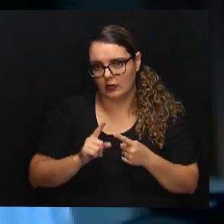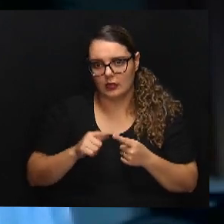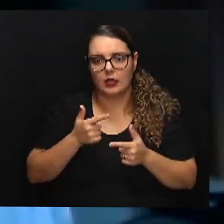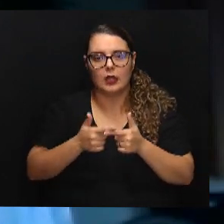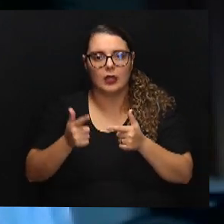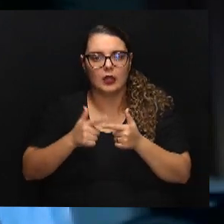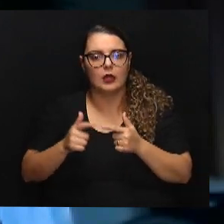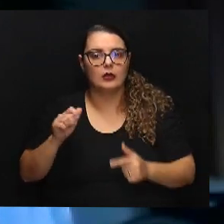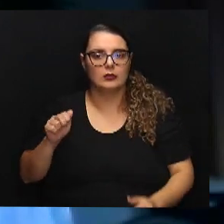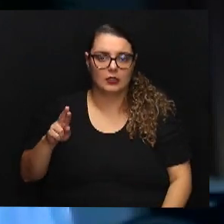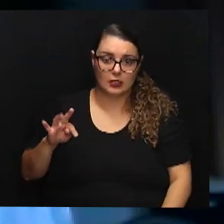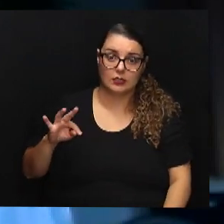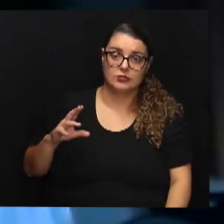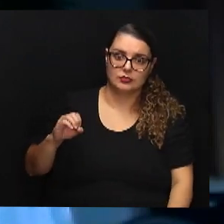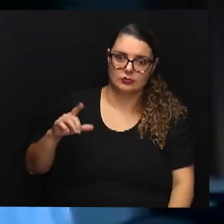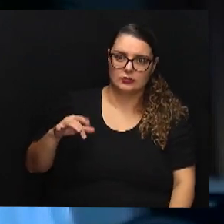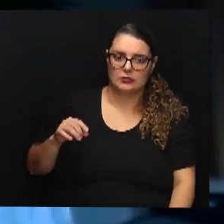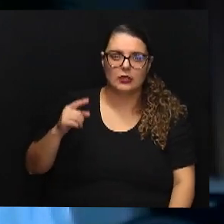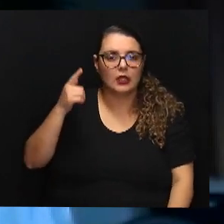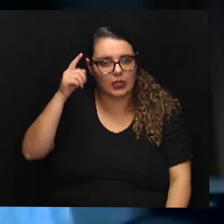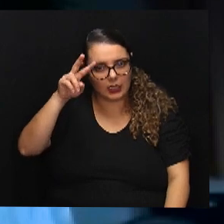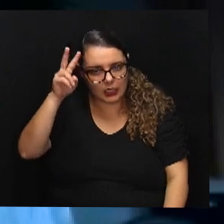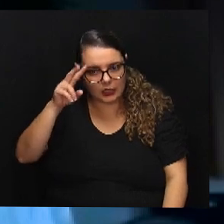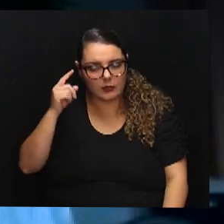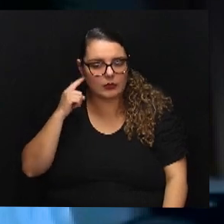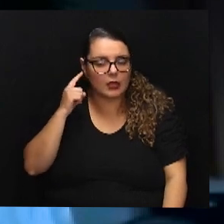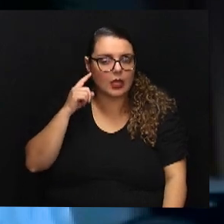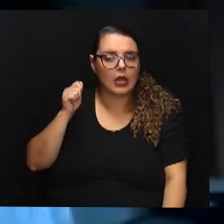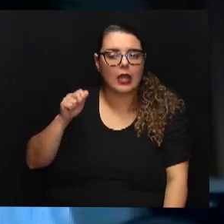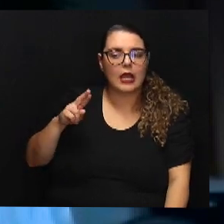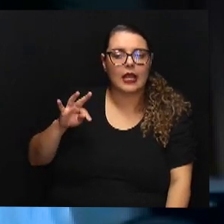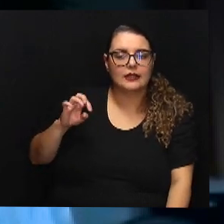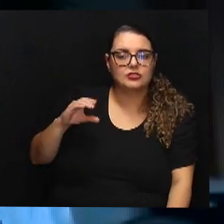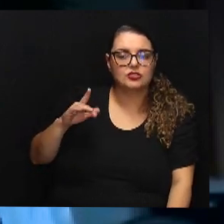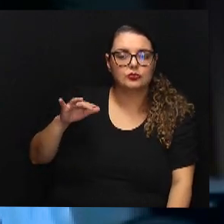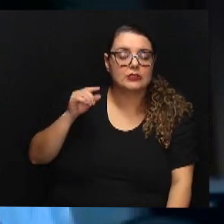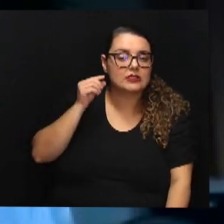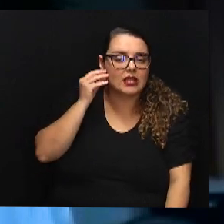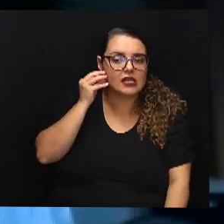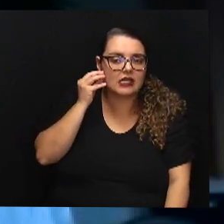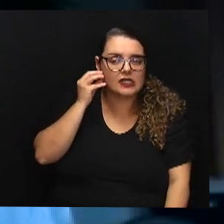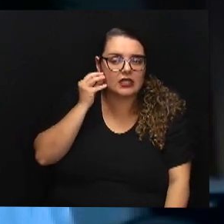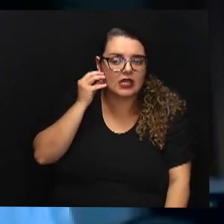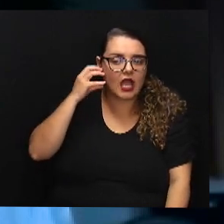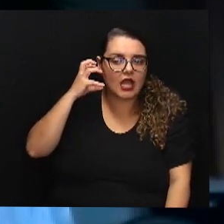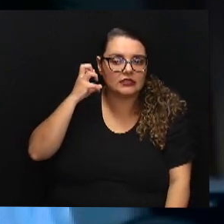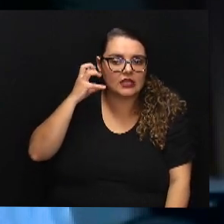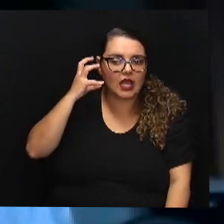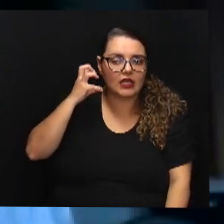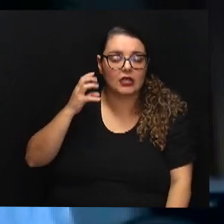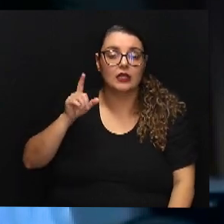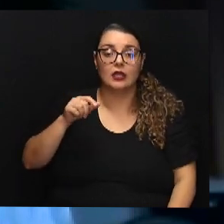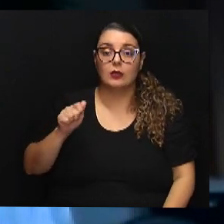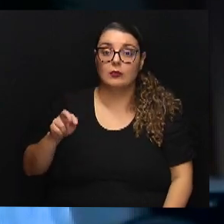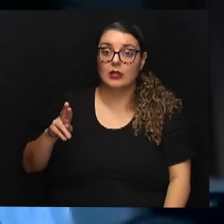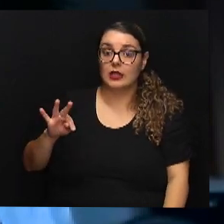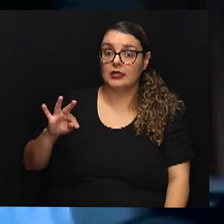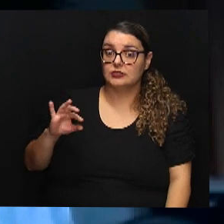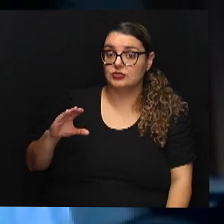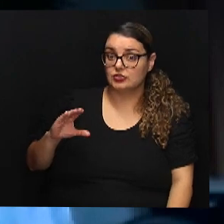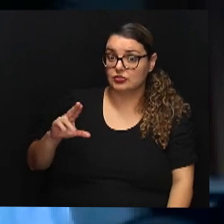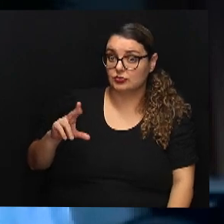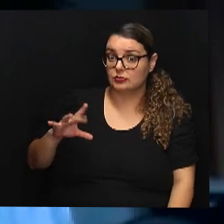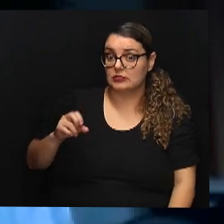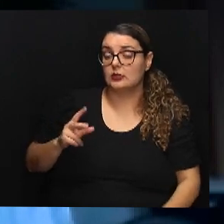para desenvolver as doenças, que daí esses problemas da articulação. Lembrando que essa articulação que tem aqui na frente,